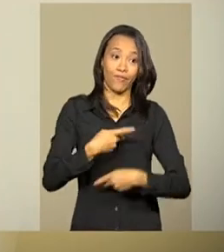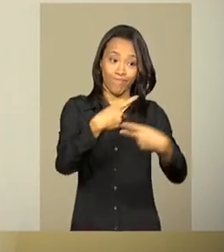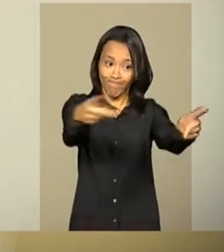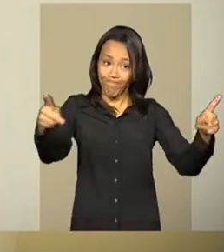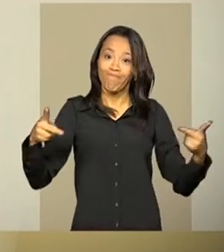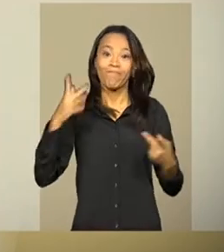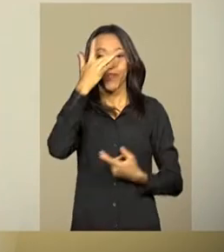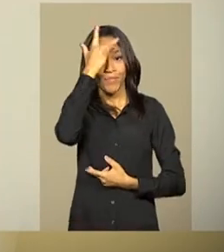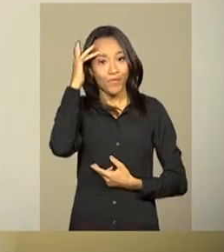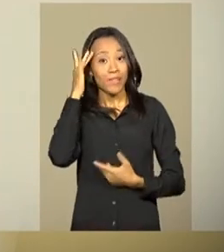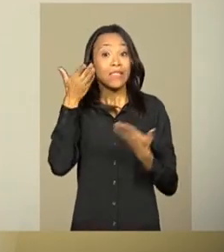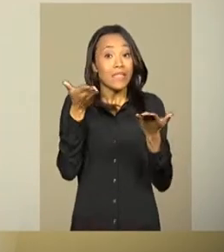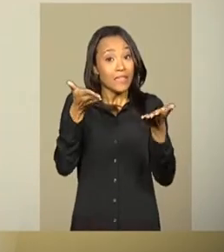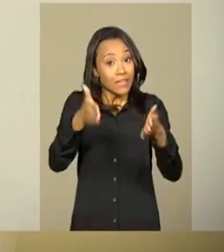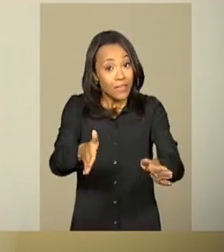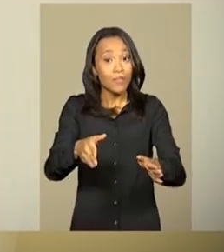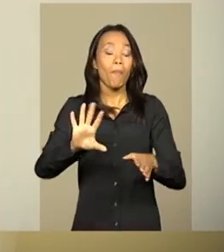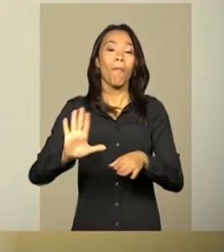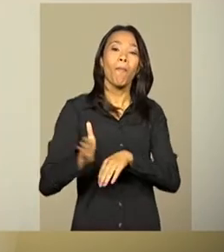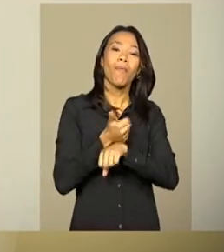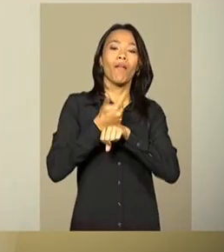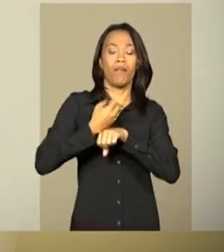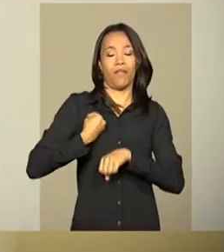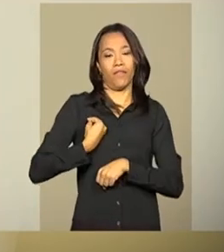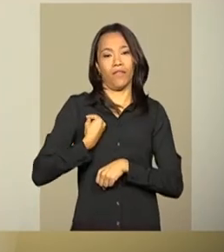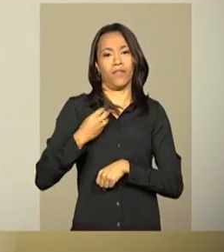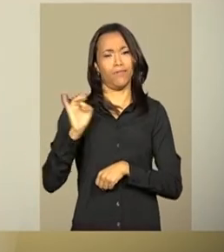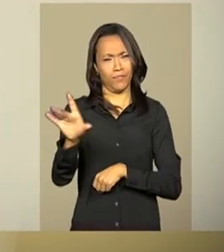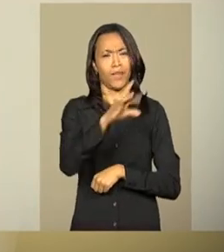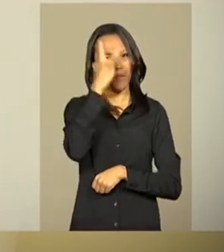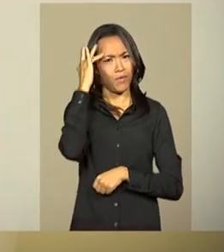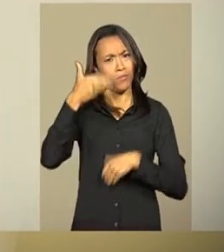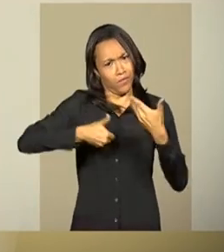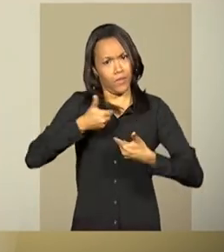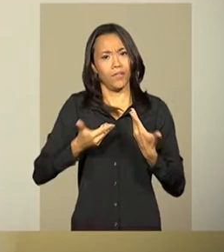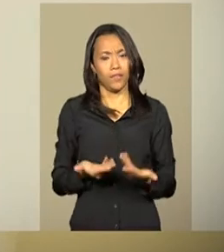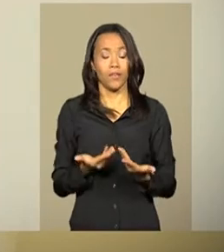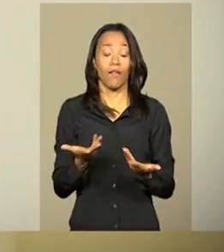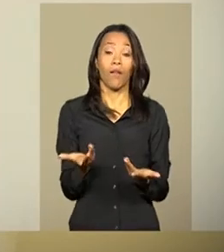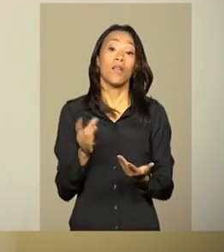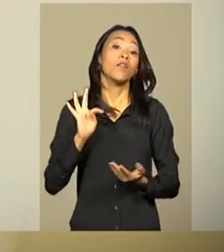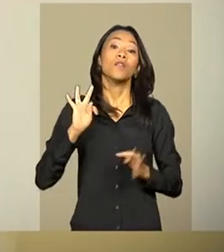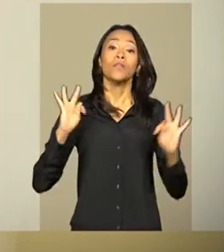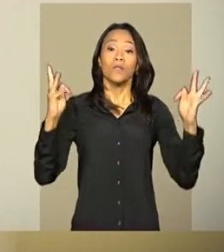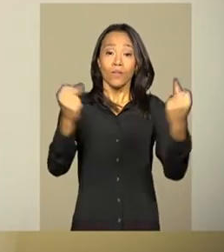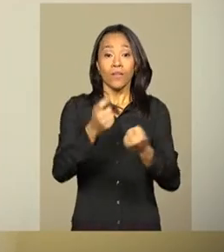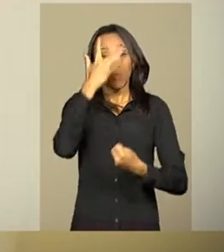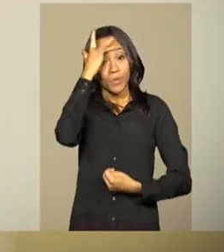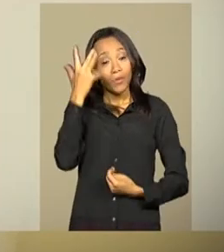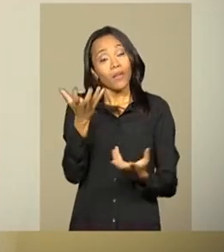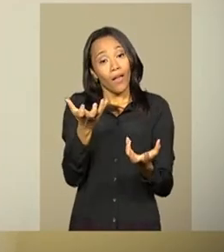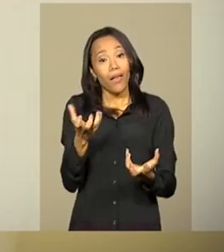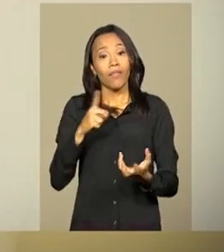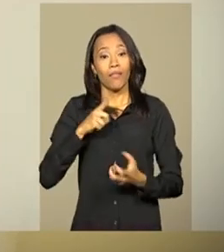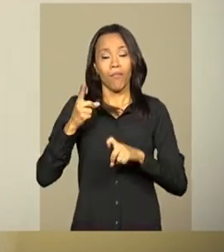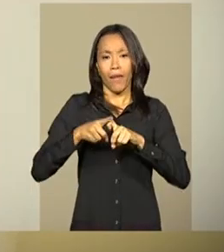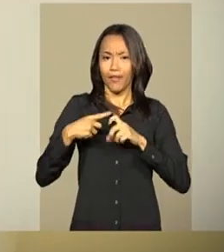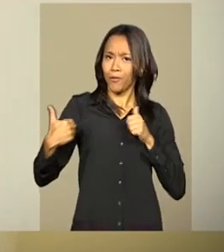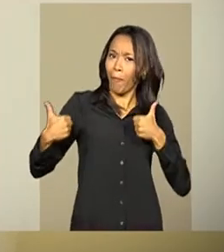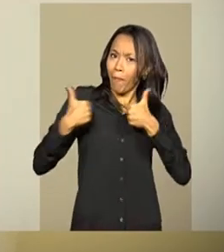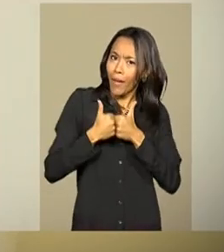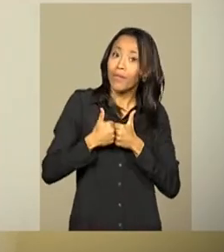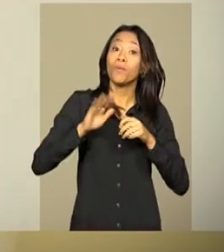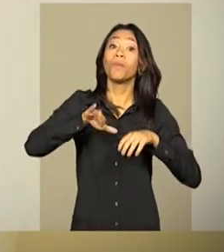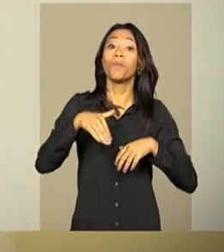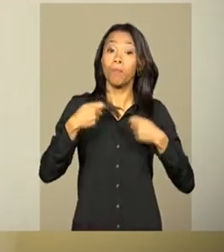e isso melhor a vida de cada uma quando é atendido horas do seno todo mundo quer ter um médico por perto